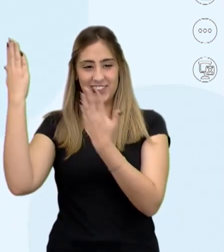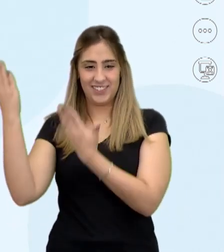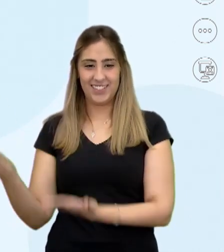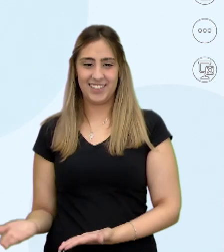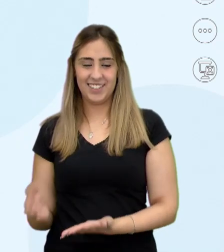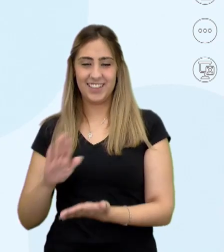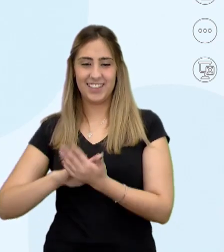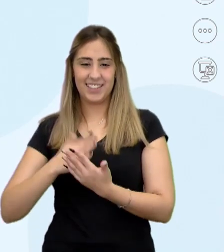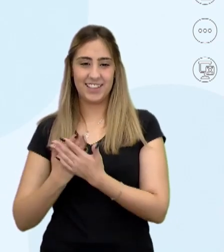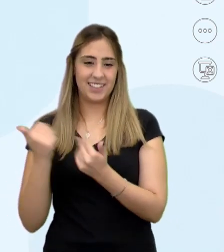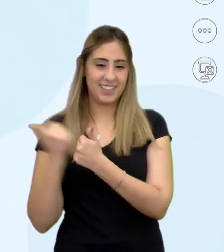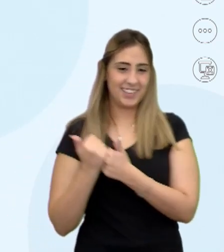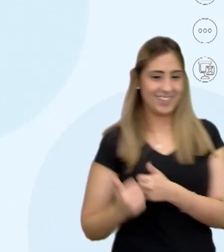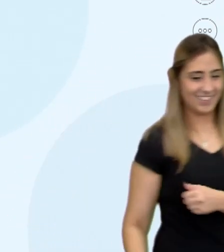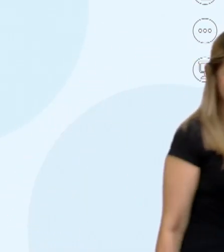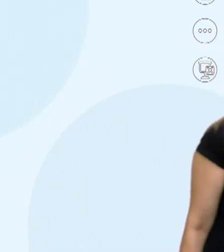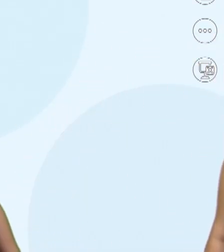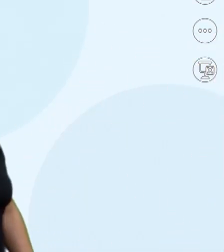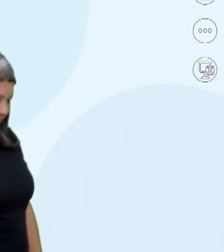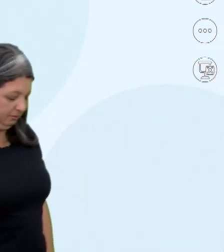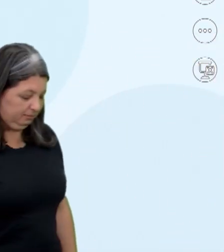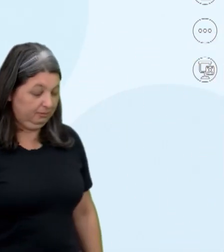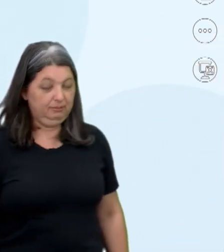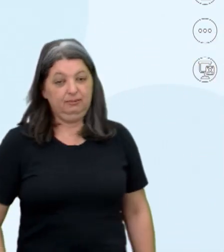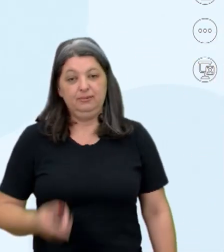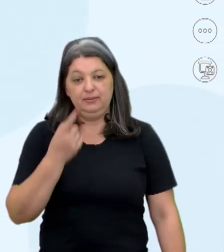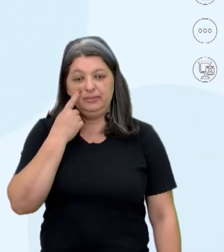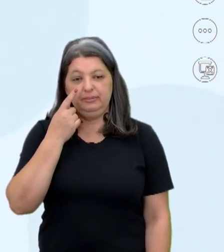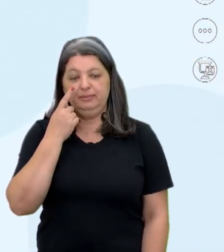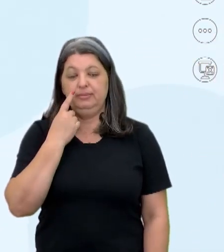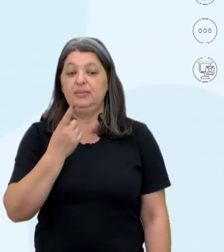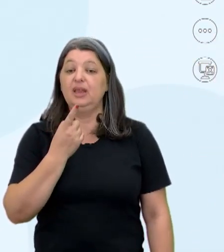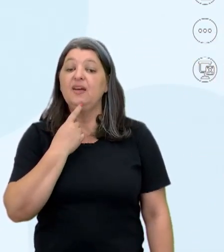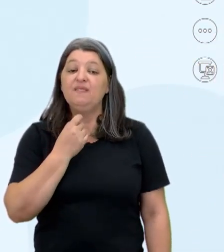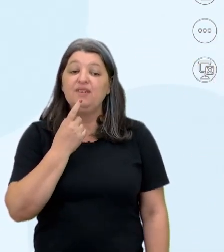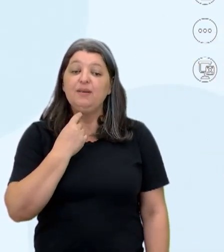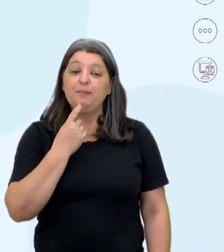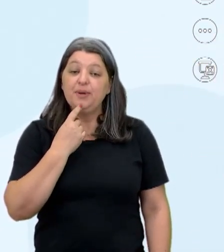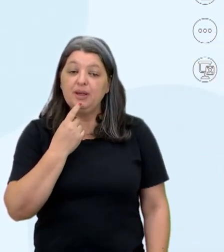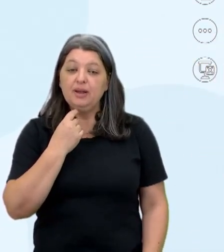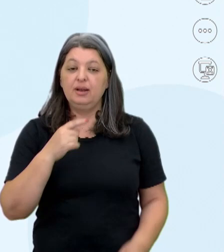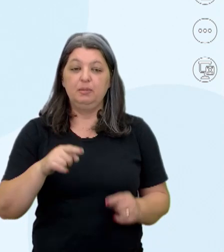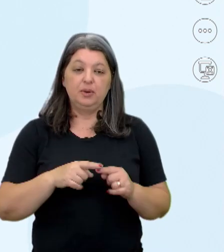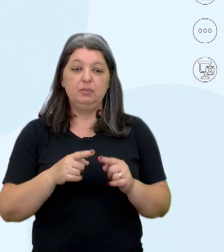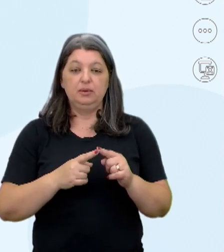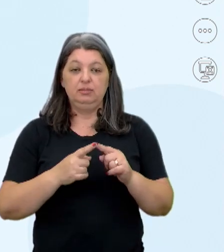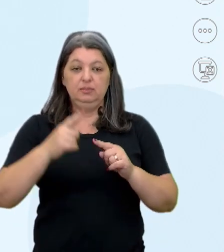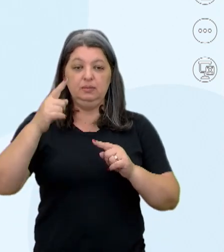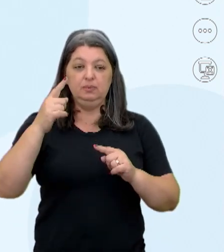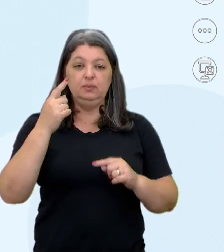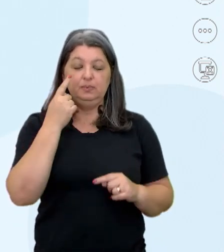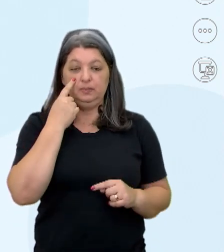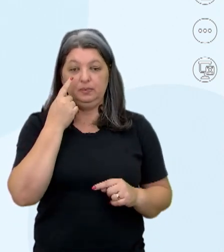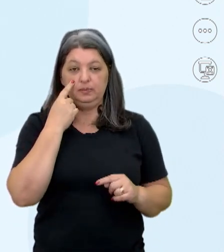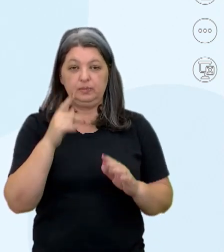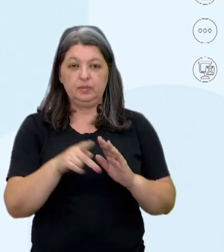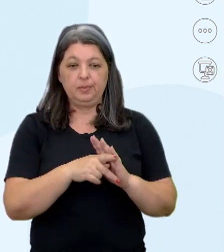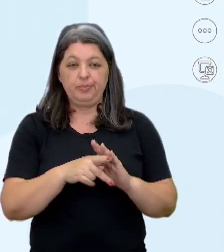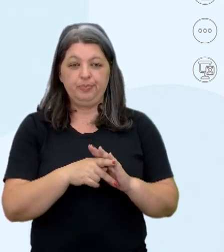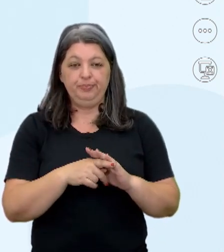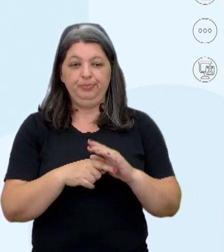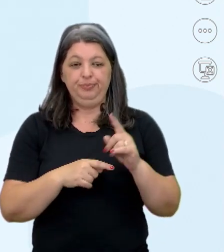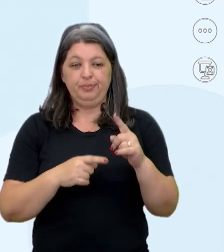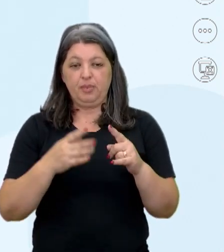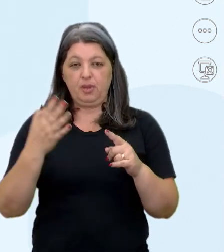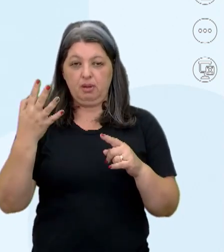ó. Se você olhar a vermelha, a verde, em relação a ela, duplicou a altura aqui da amplitude, certo? E a azulzinha ficou 1/4 dela